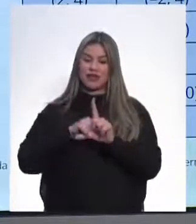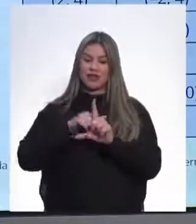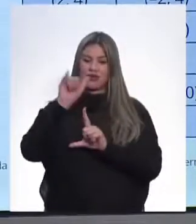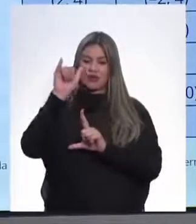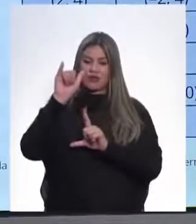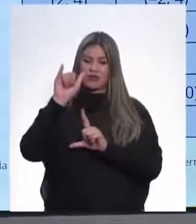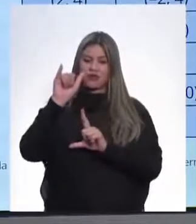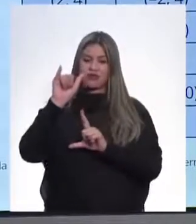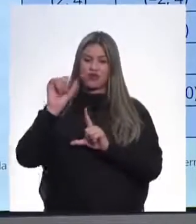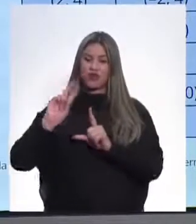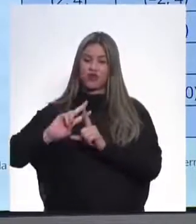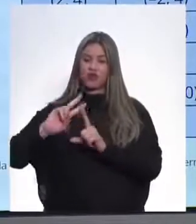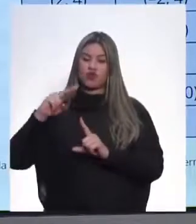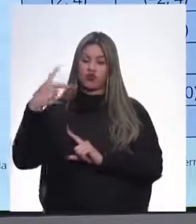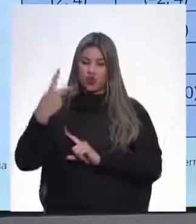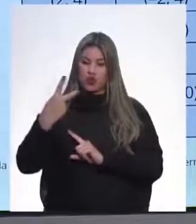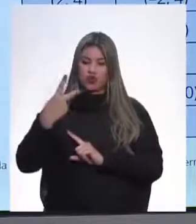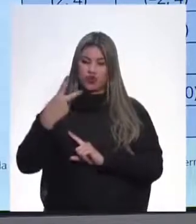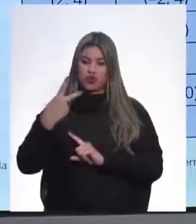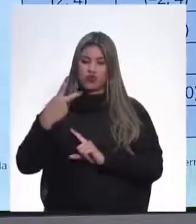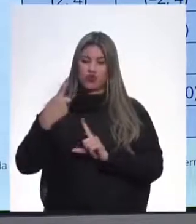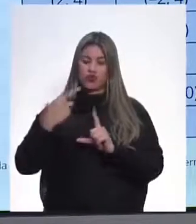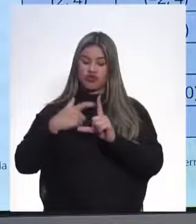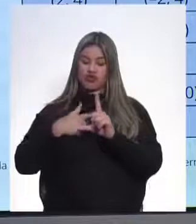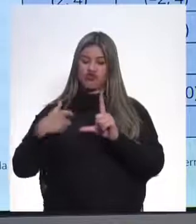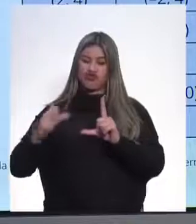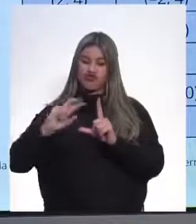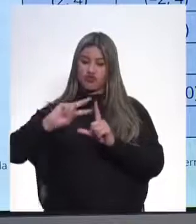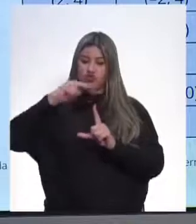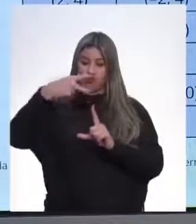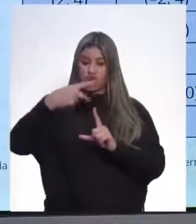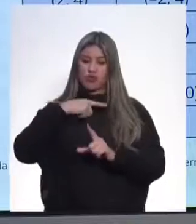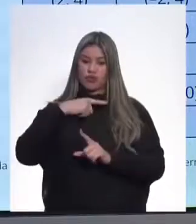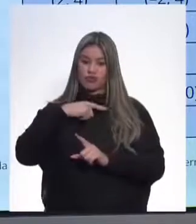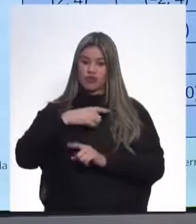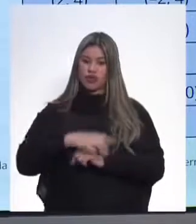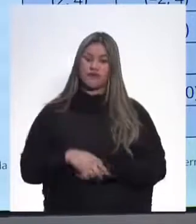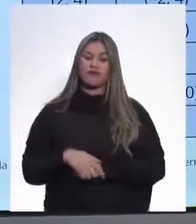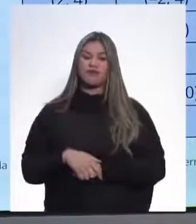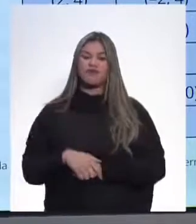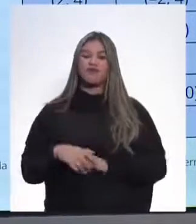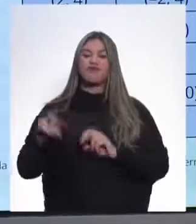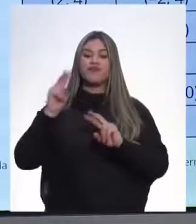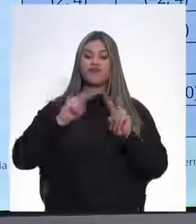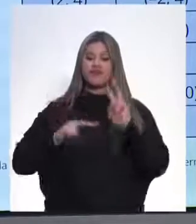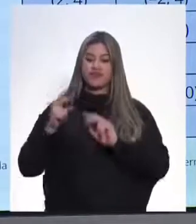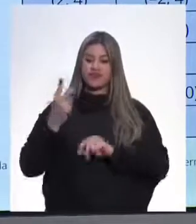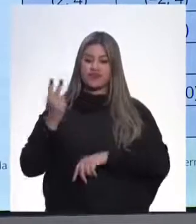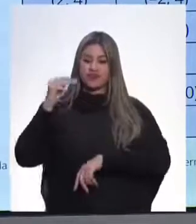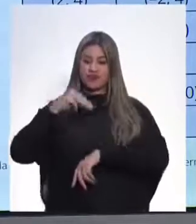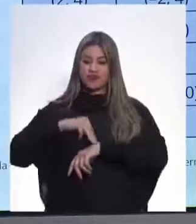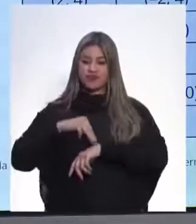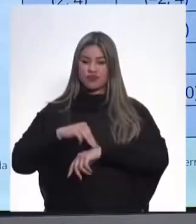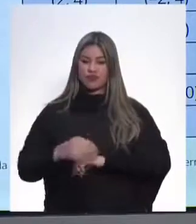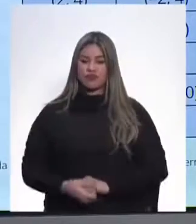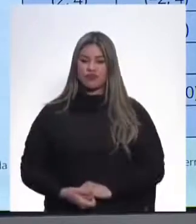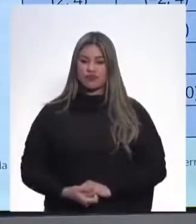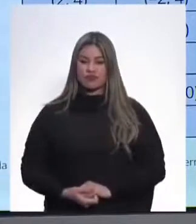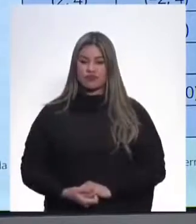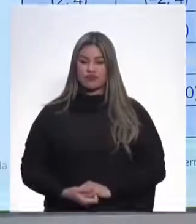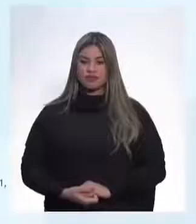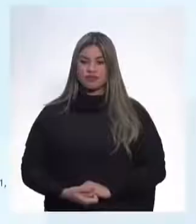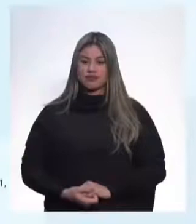é o dobro do valor do x. Observação. 2 minutinhos para vocês.